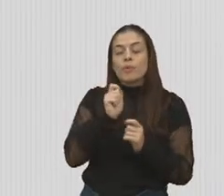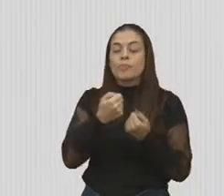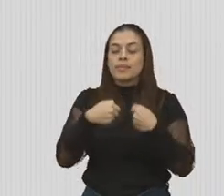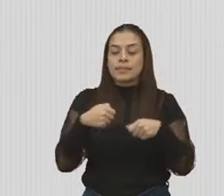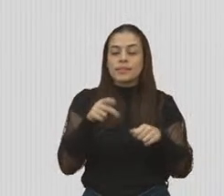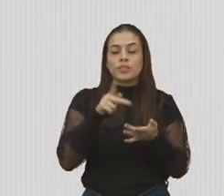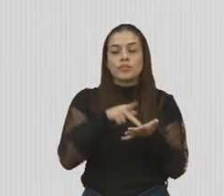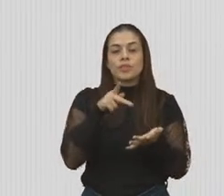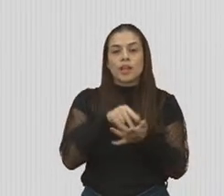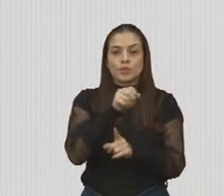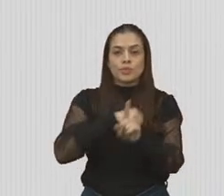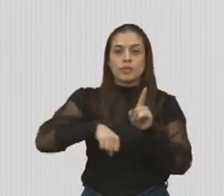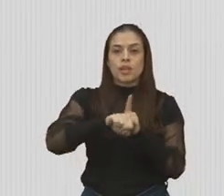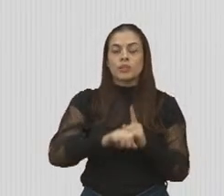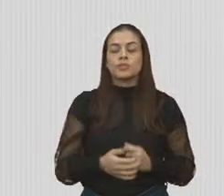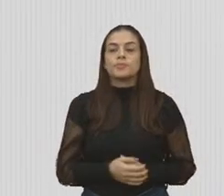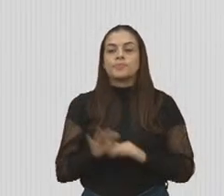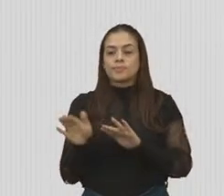passar.